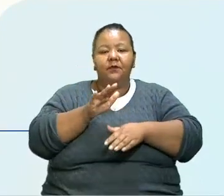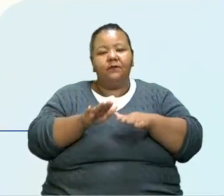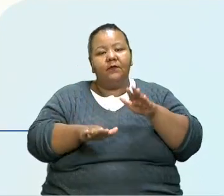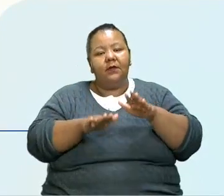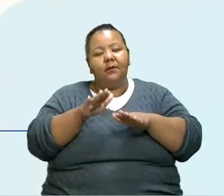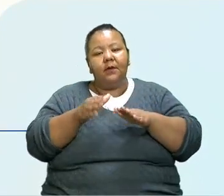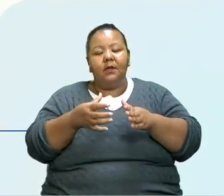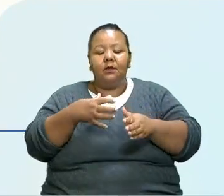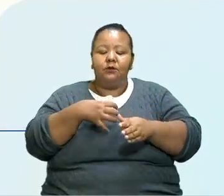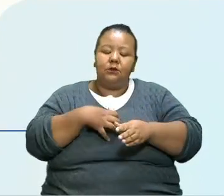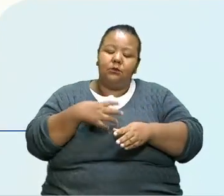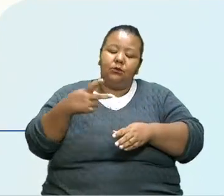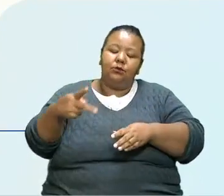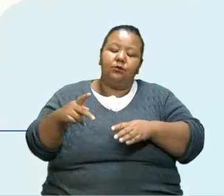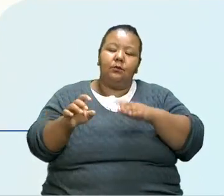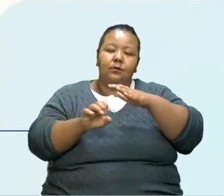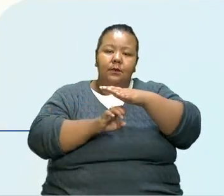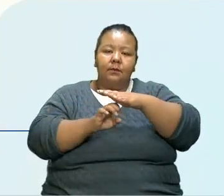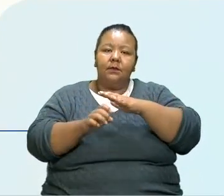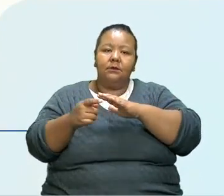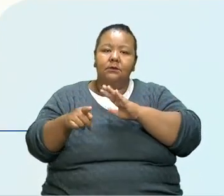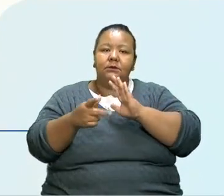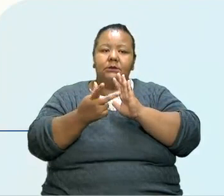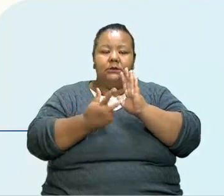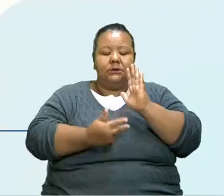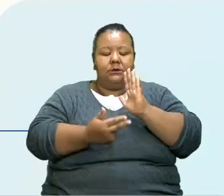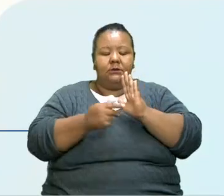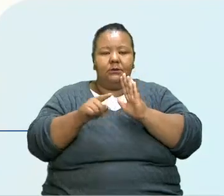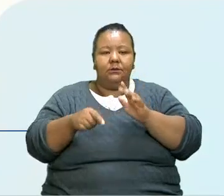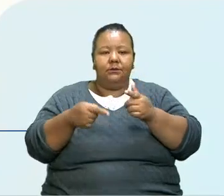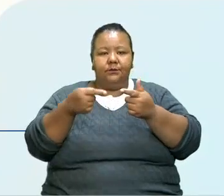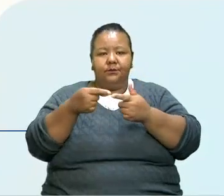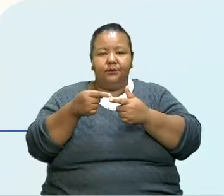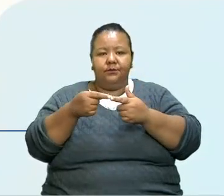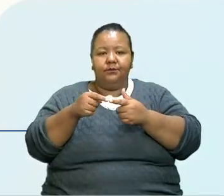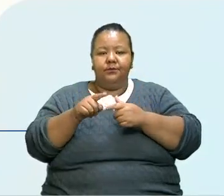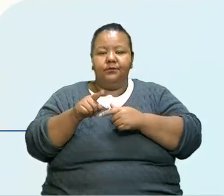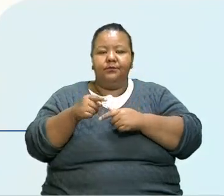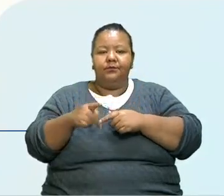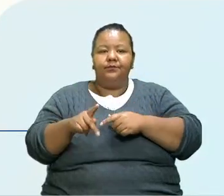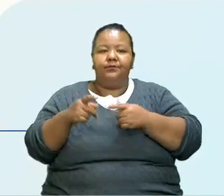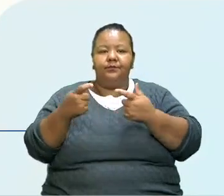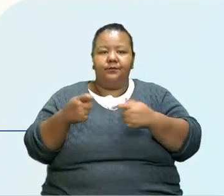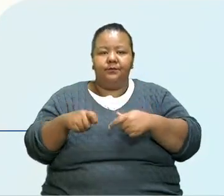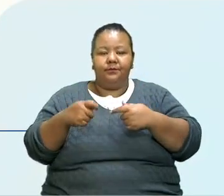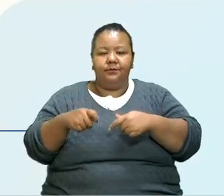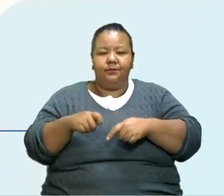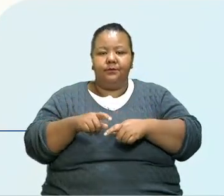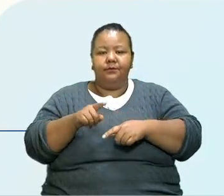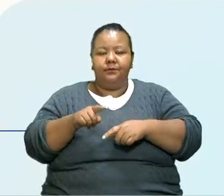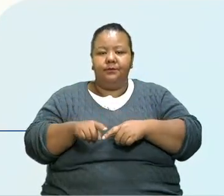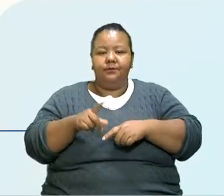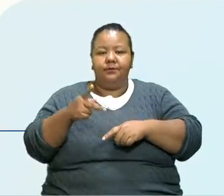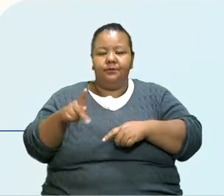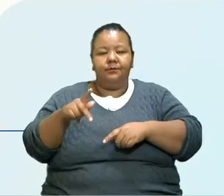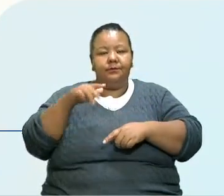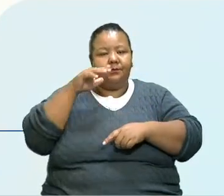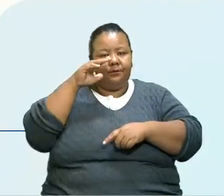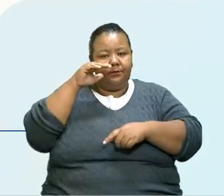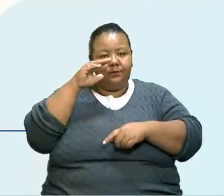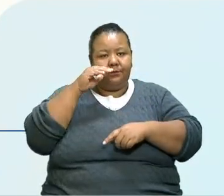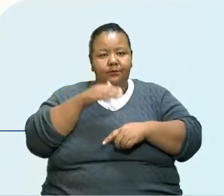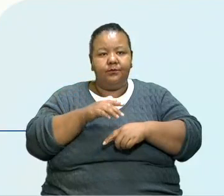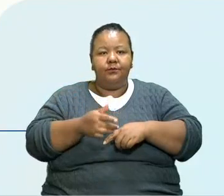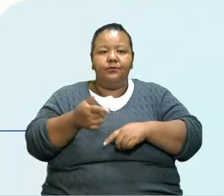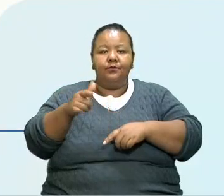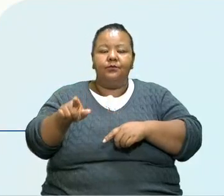da configuração da empresa. Esse desenho vai estar atrelado diretamente às necessidades desses funcionários.